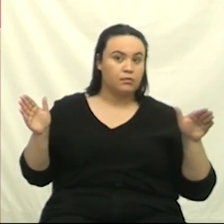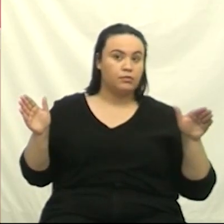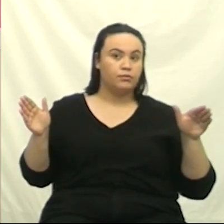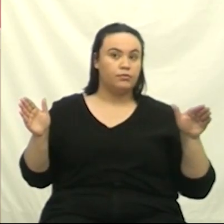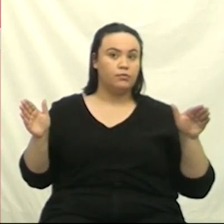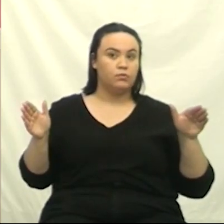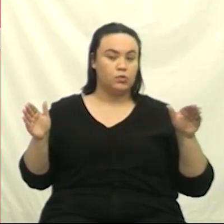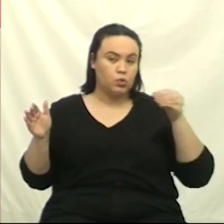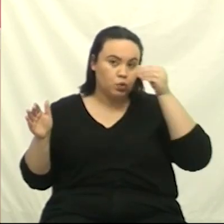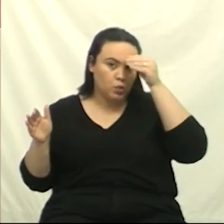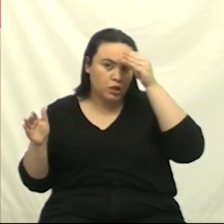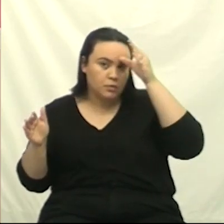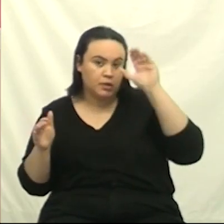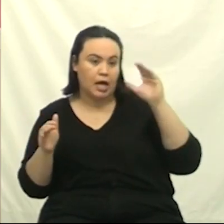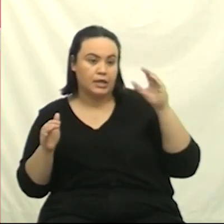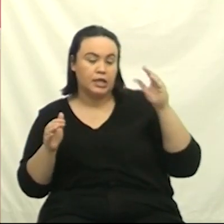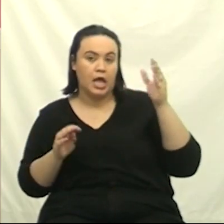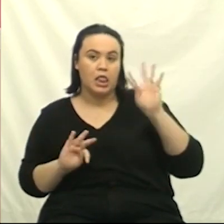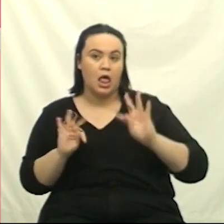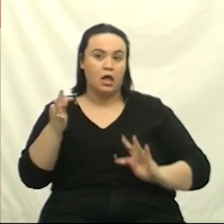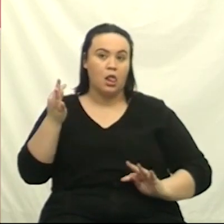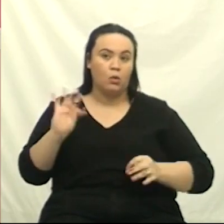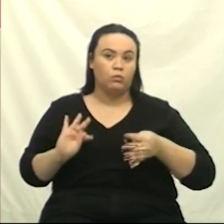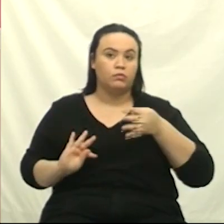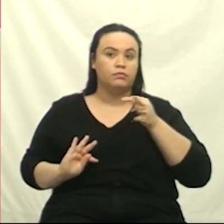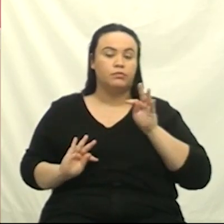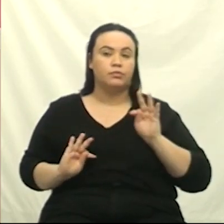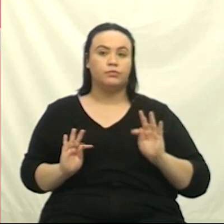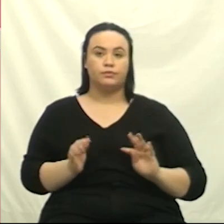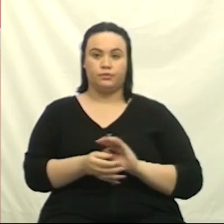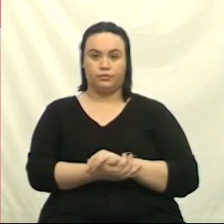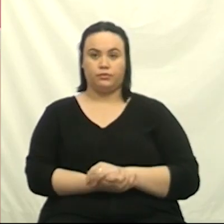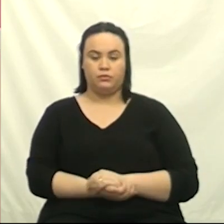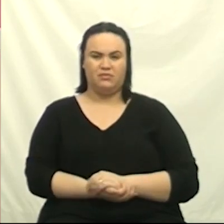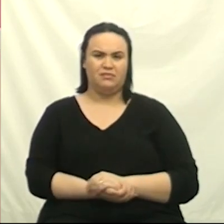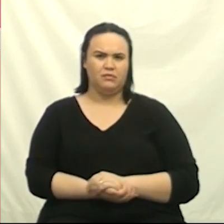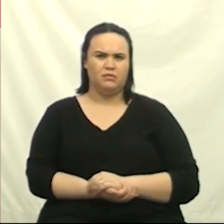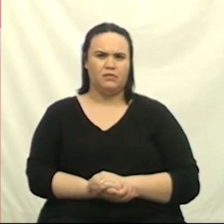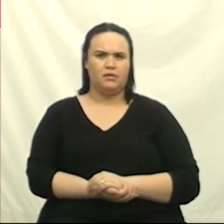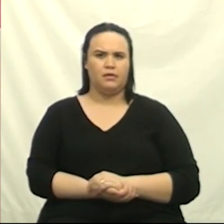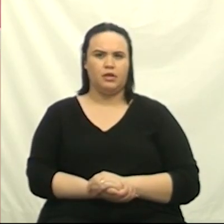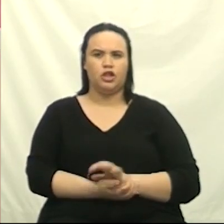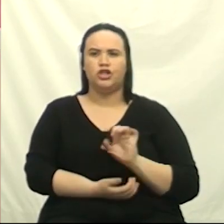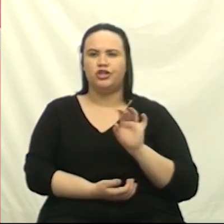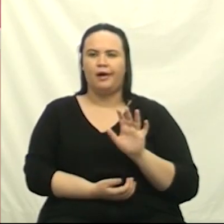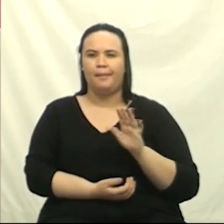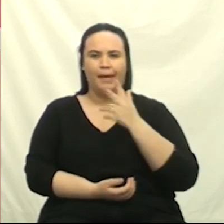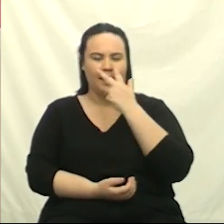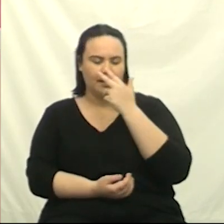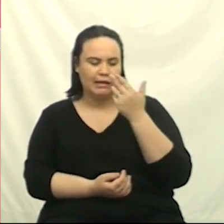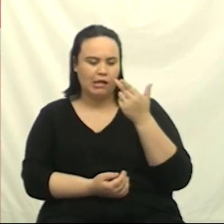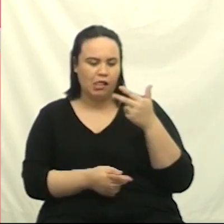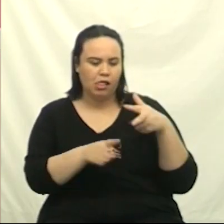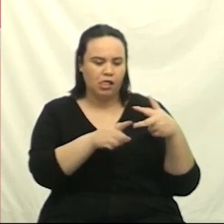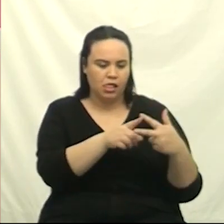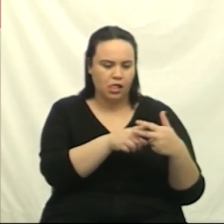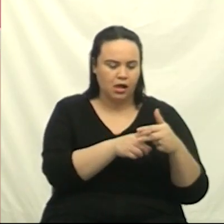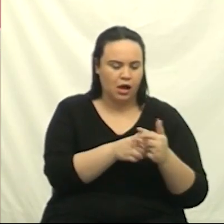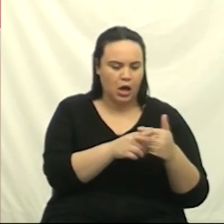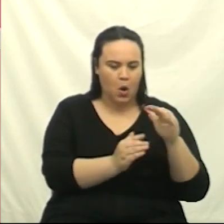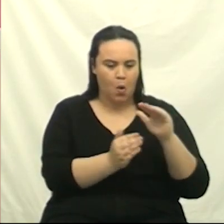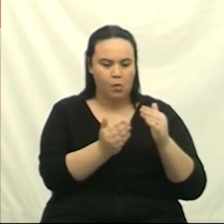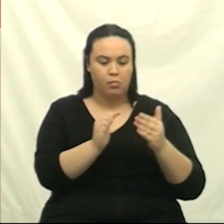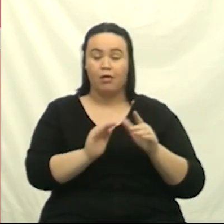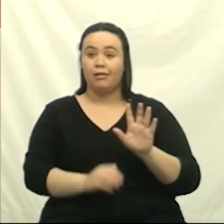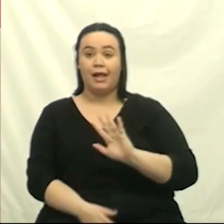dos conhecimentos científicos tecnologia todo mundo pensa que a robótica é só mexer em robô e não é abre um leque